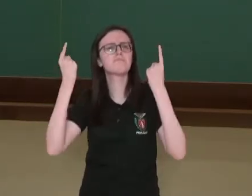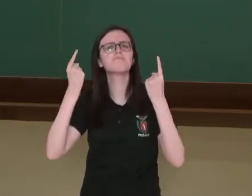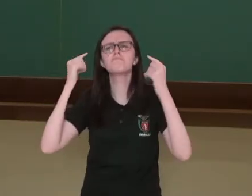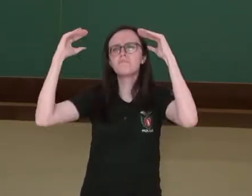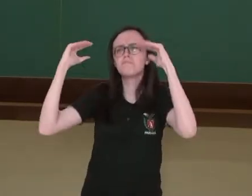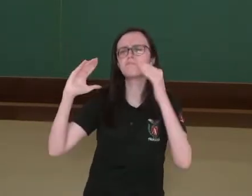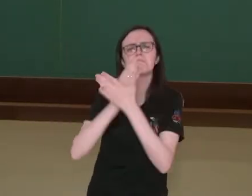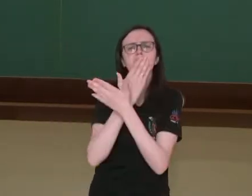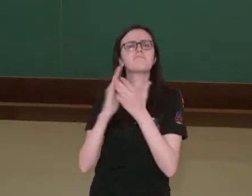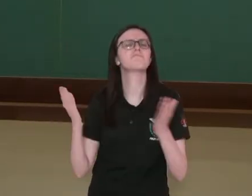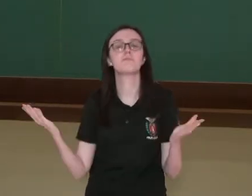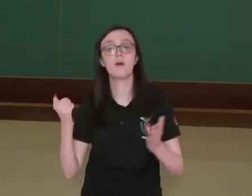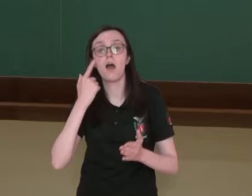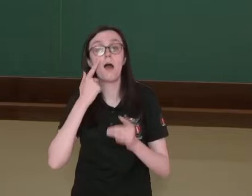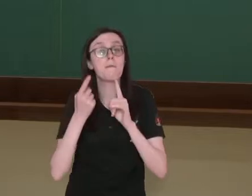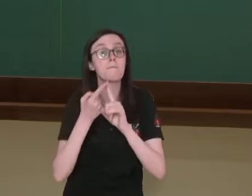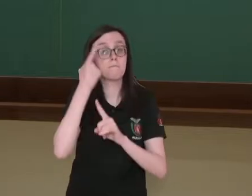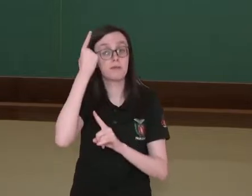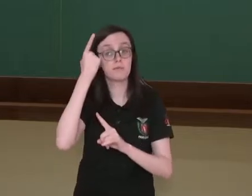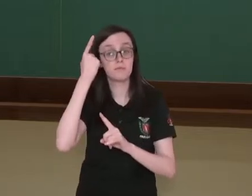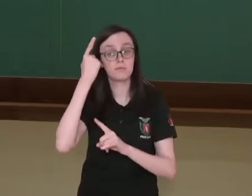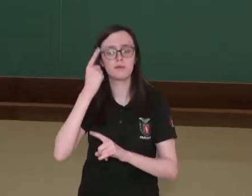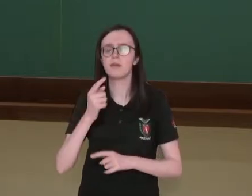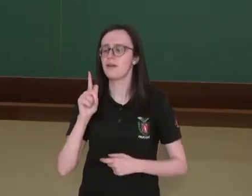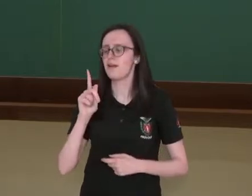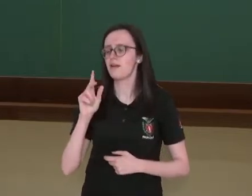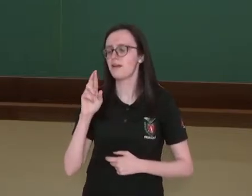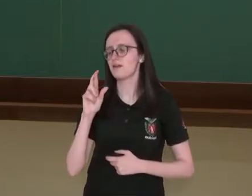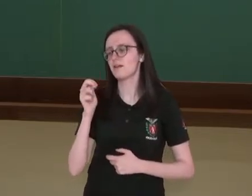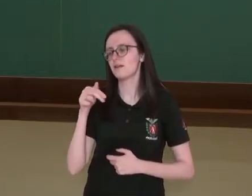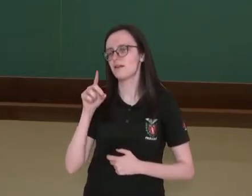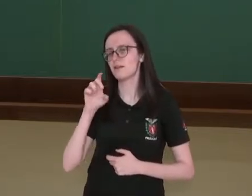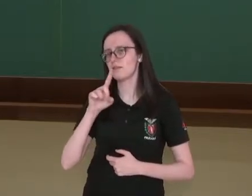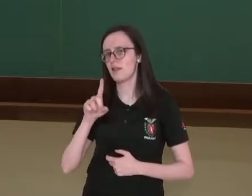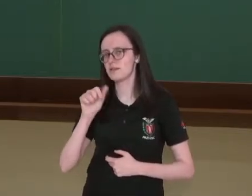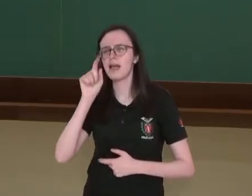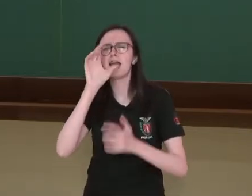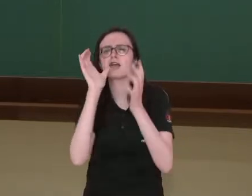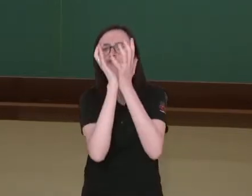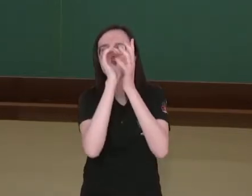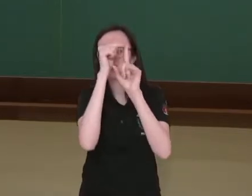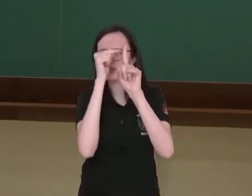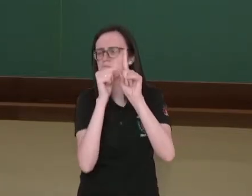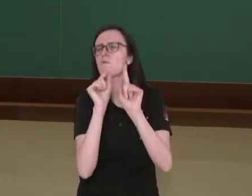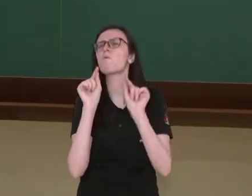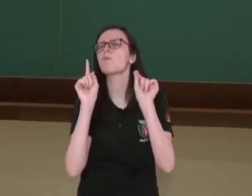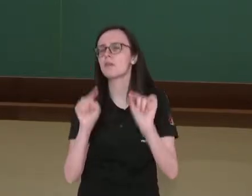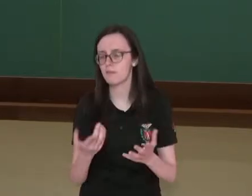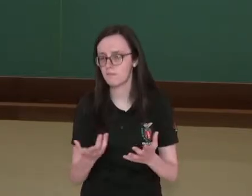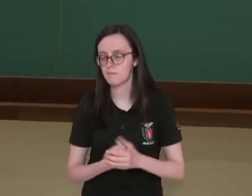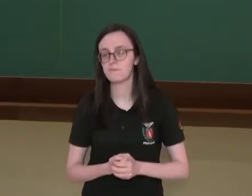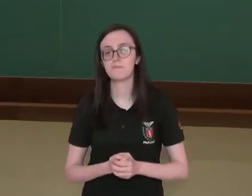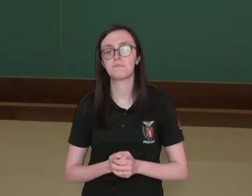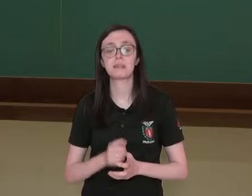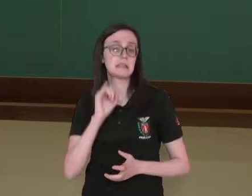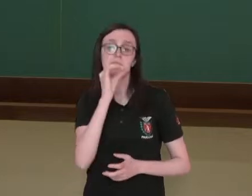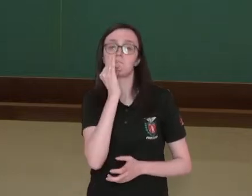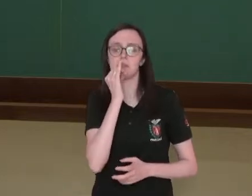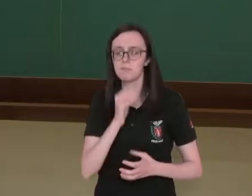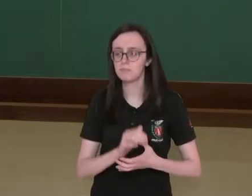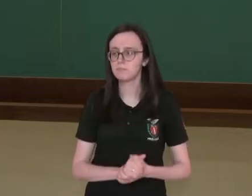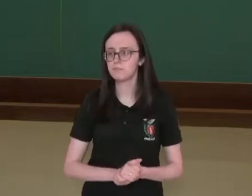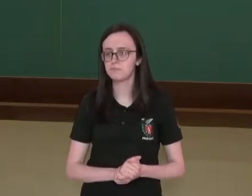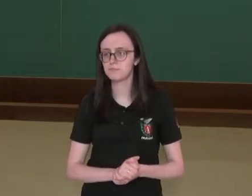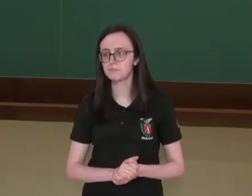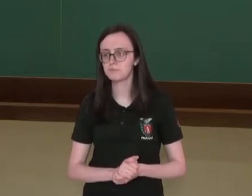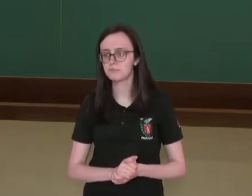inversamente proporcional. Primeiro, grandeza, né? O que é uma grandeza? Por exemplo, se eu vou dizer assim,